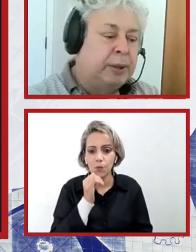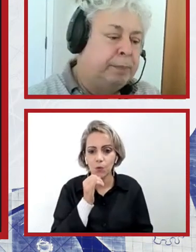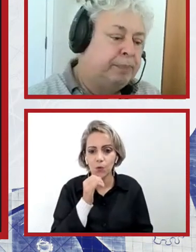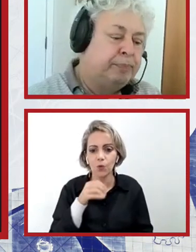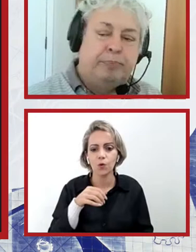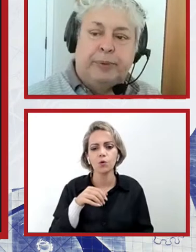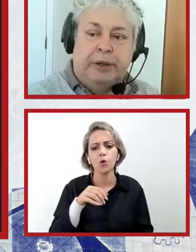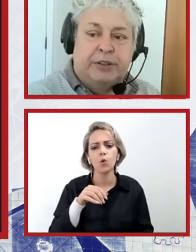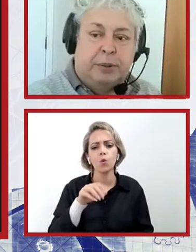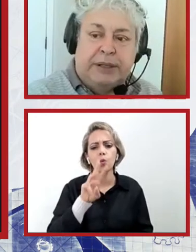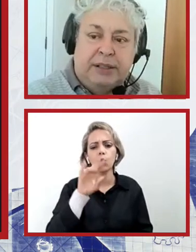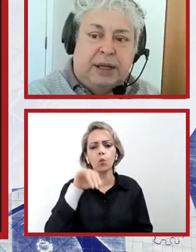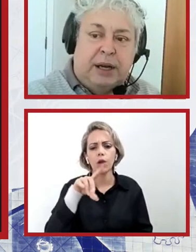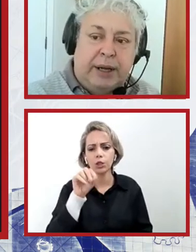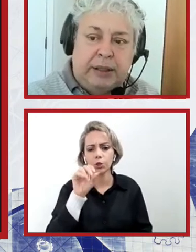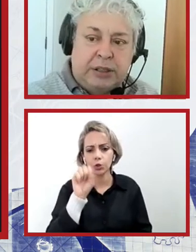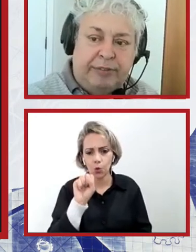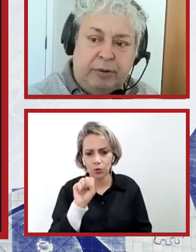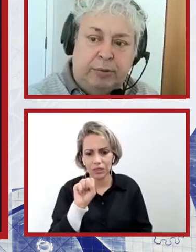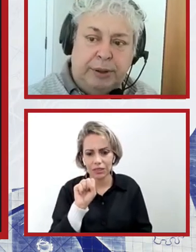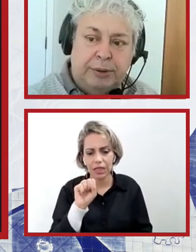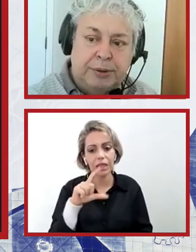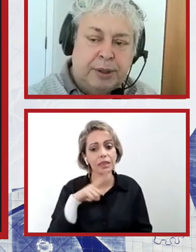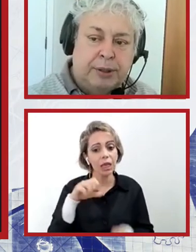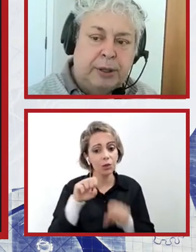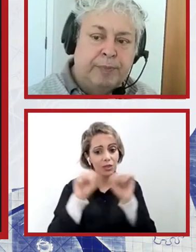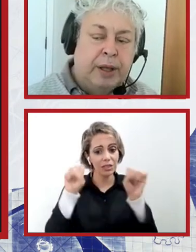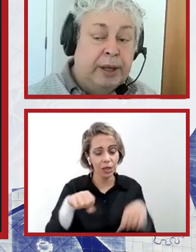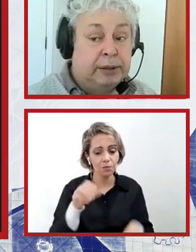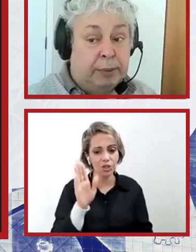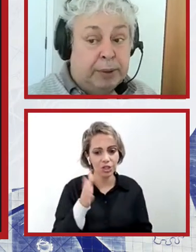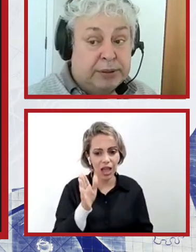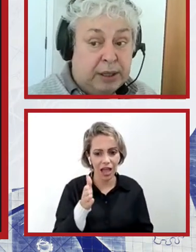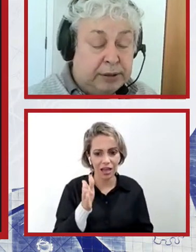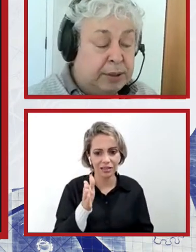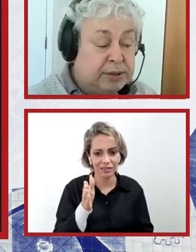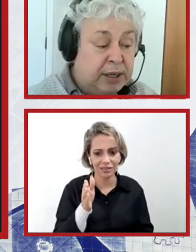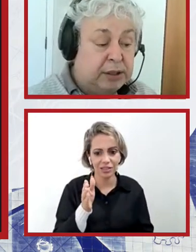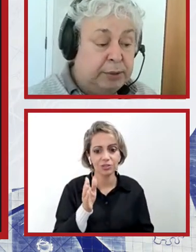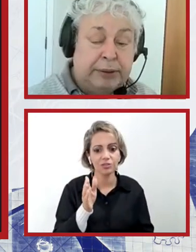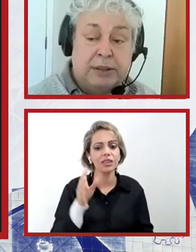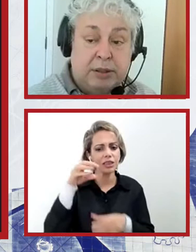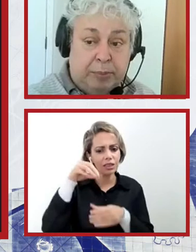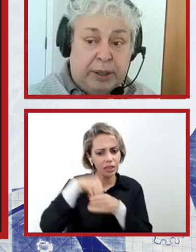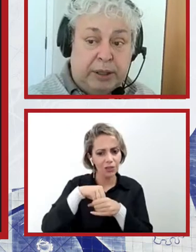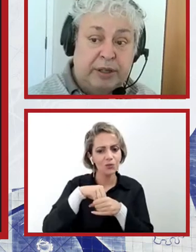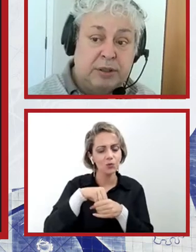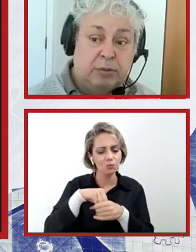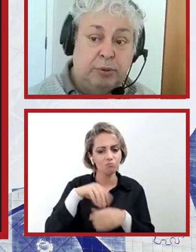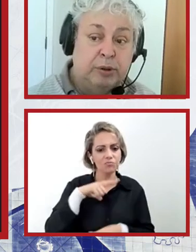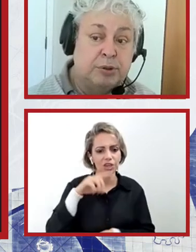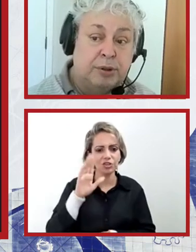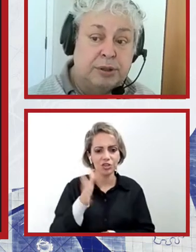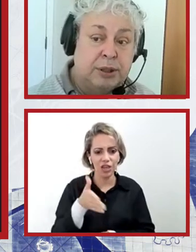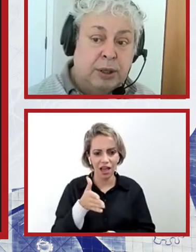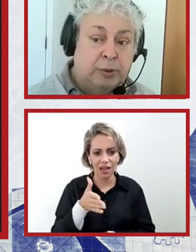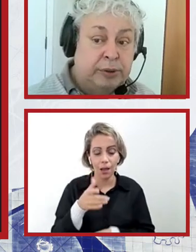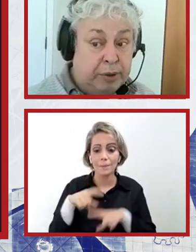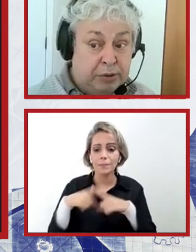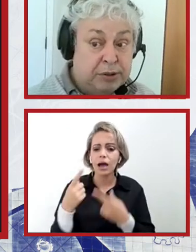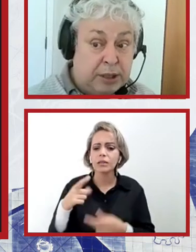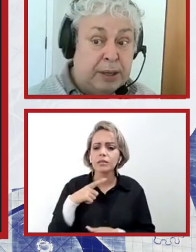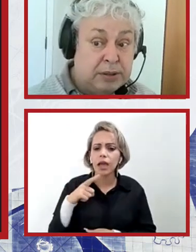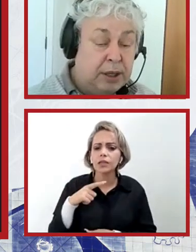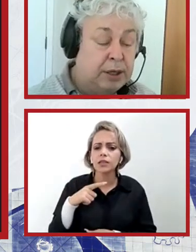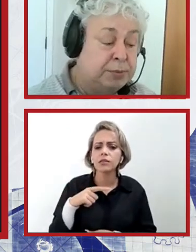Narrator, que você não precisa nem instalar nada, já vem com o Windows. Tá? Ele tem uma certa limitação, embora na versão Windows 11